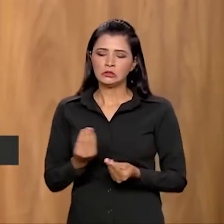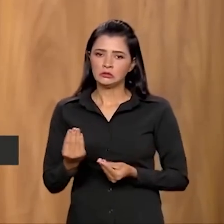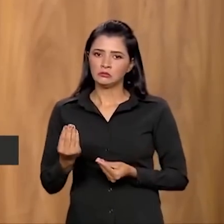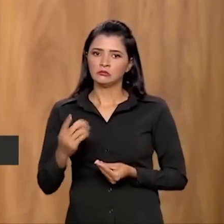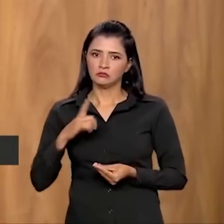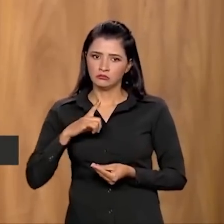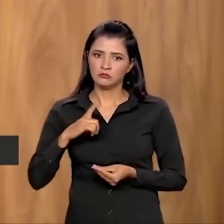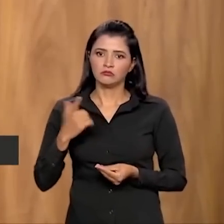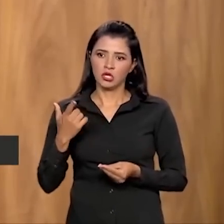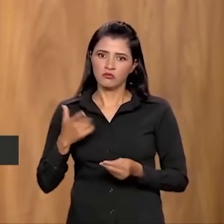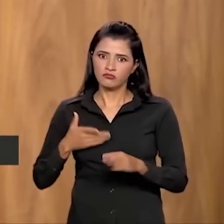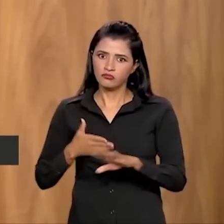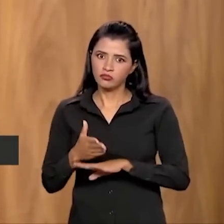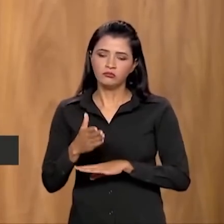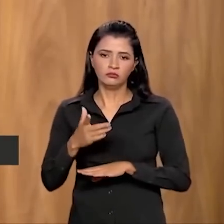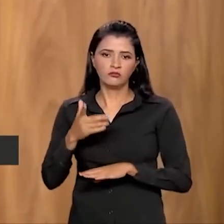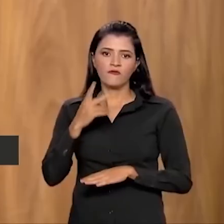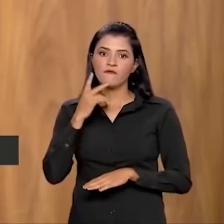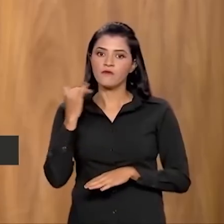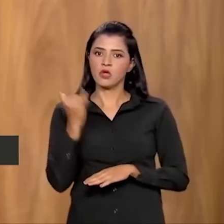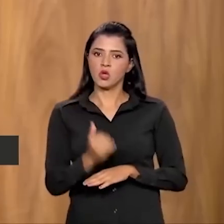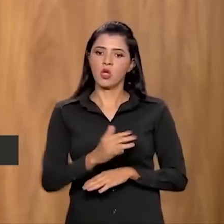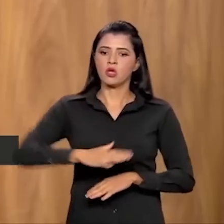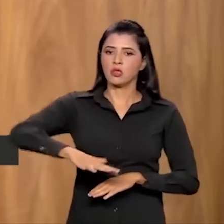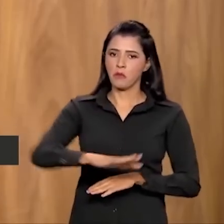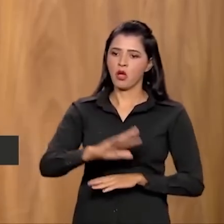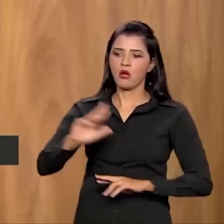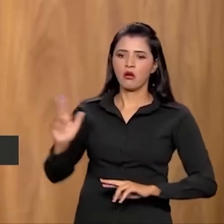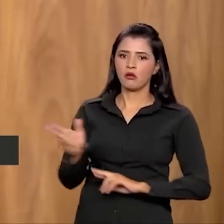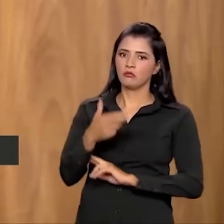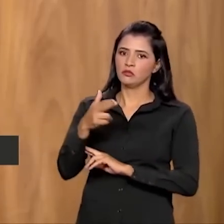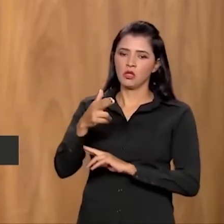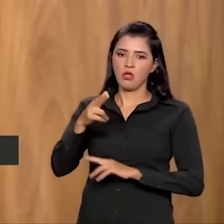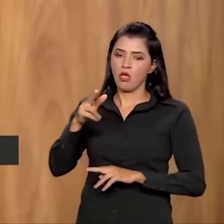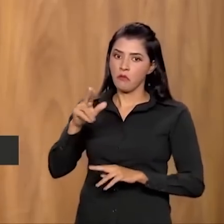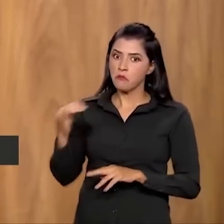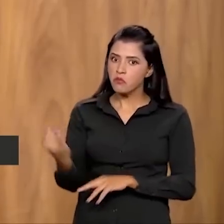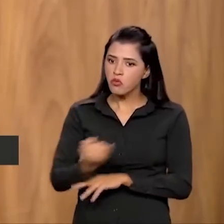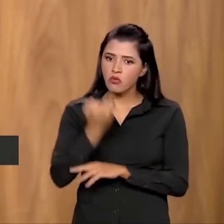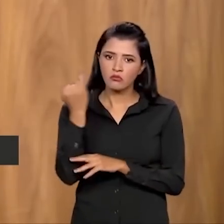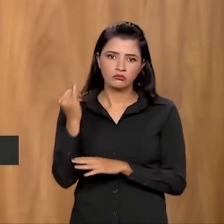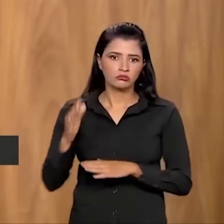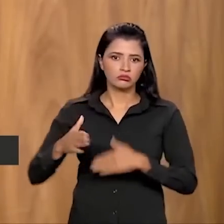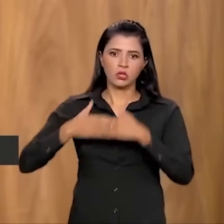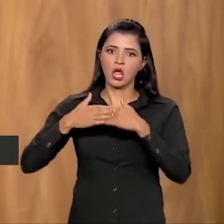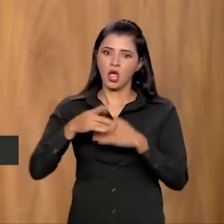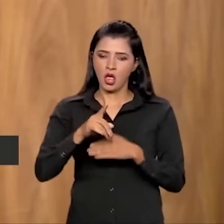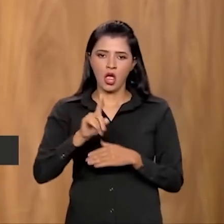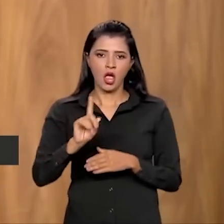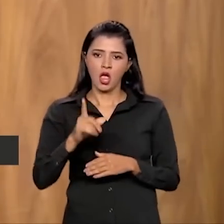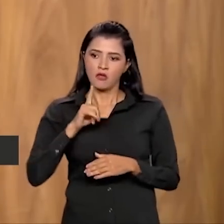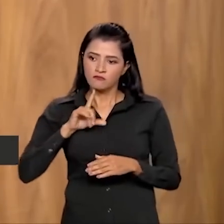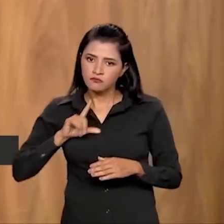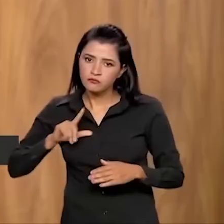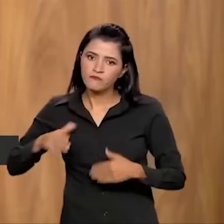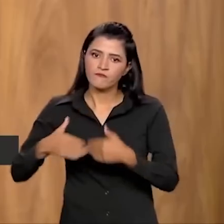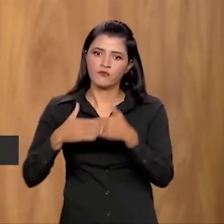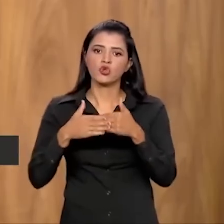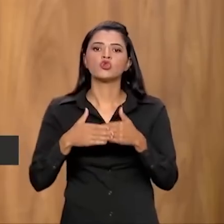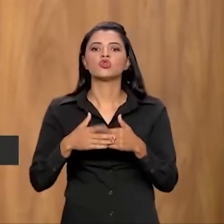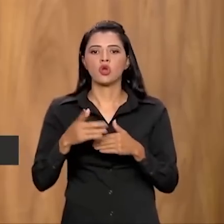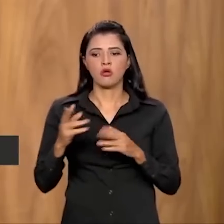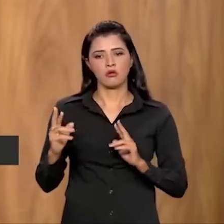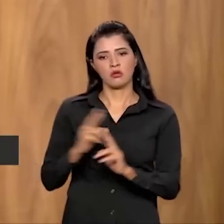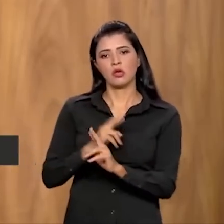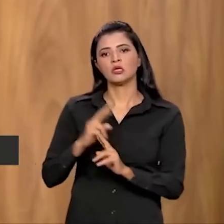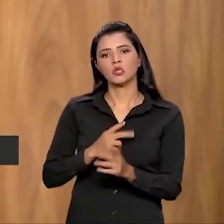tiveram sua intervenção, dizendo que esse espaço da embaixada é sagrado, as portas foram fechadas em termos de